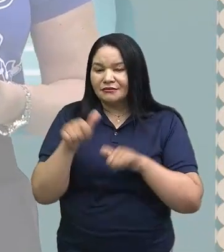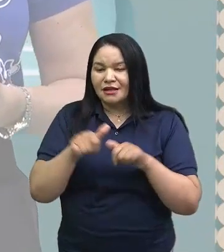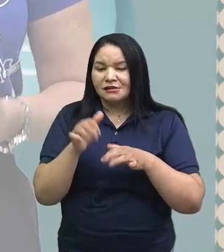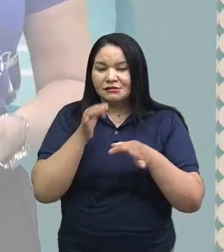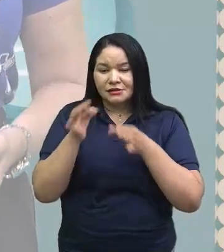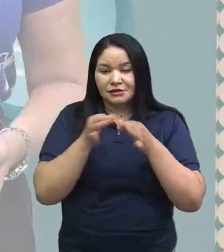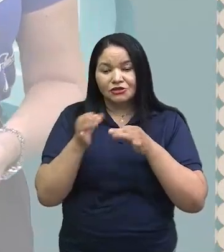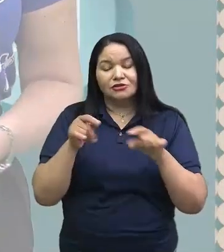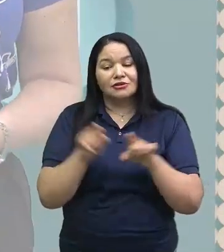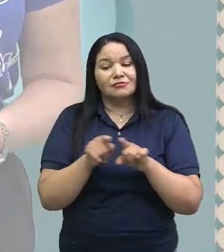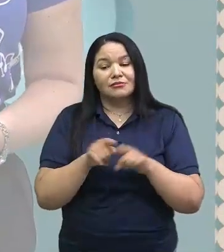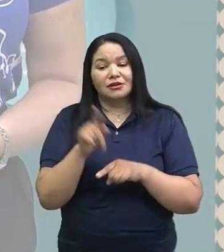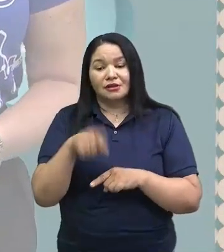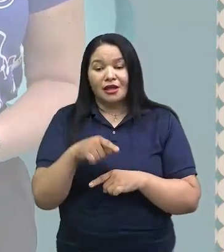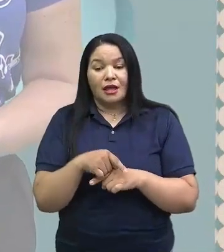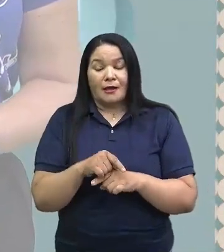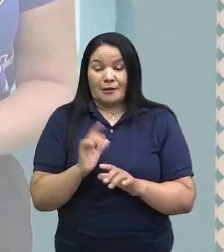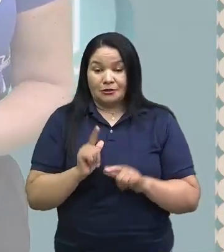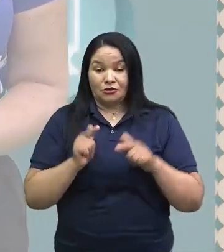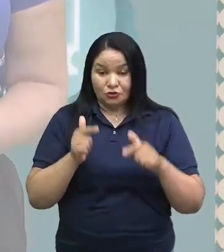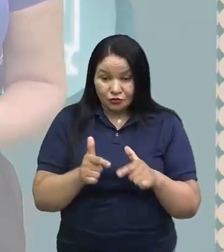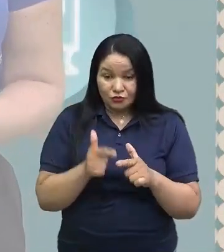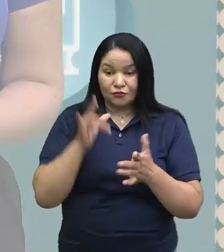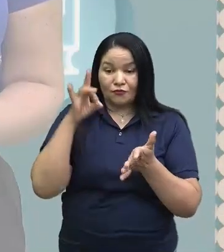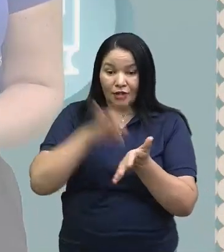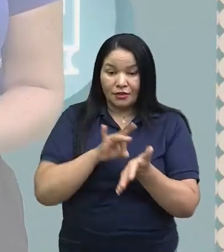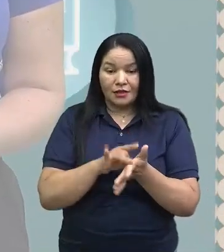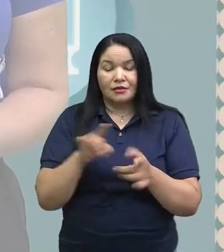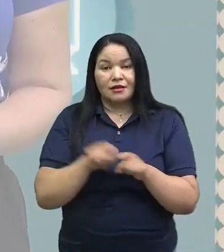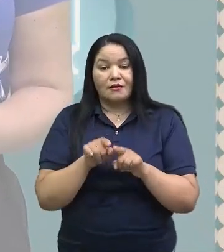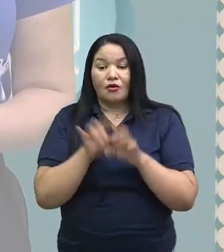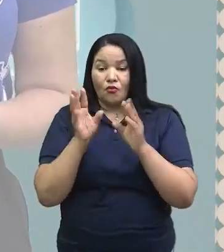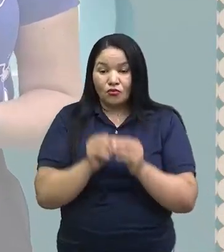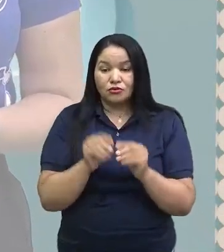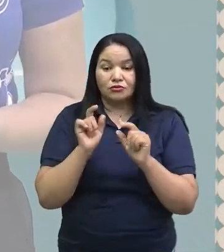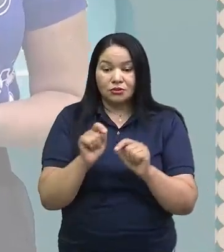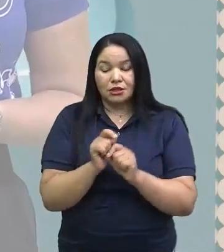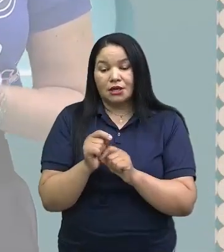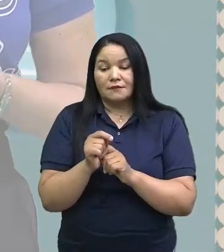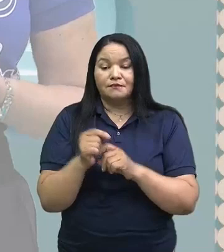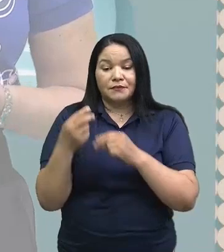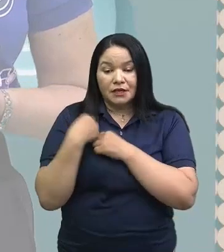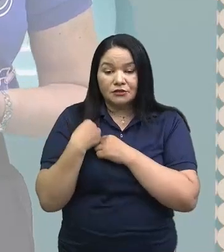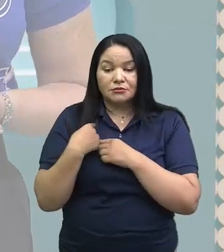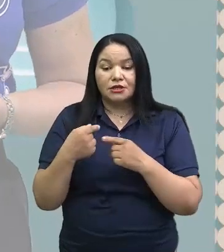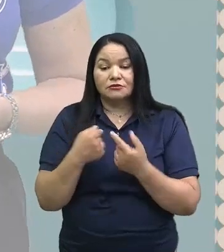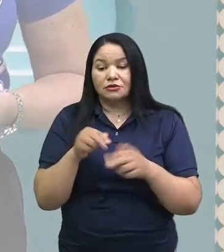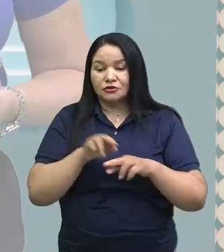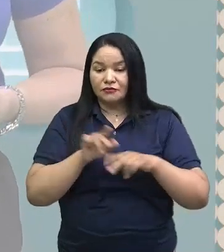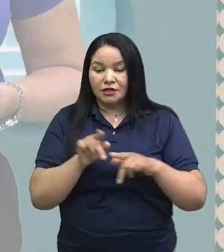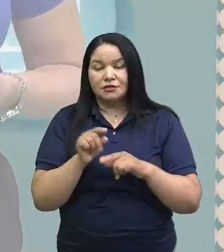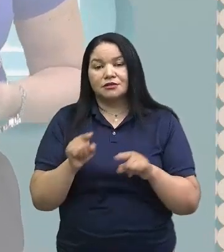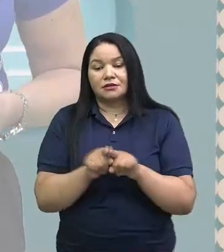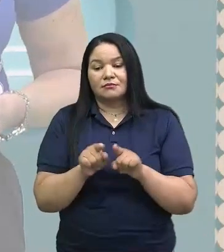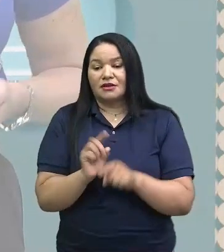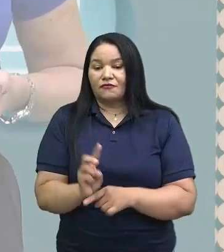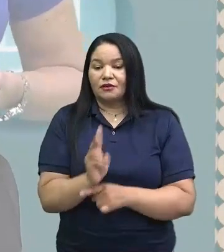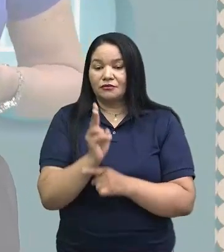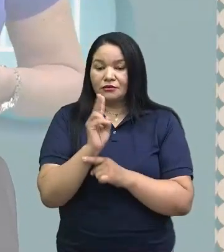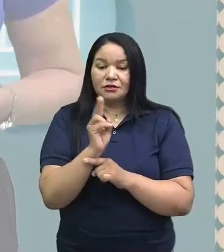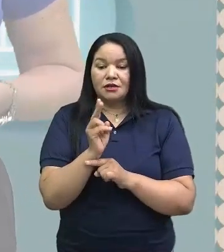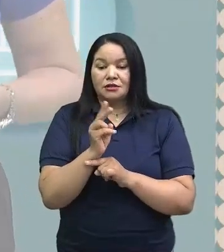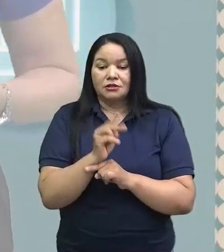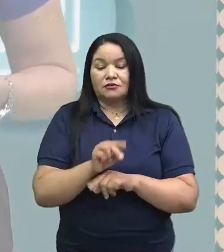ser acompanhada de ações concretas que promovam a inclusão, o respeito às diferenças e a valorização